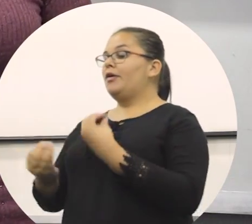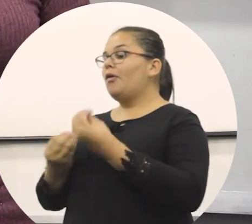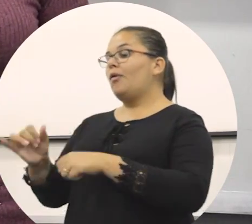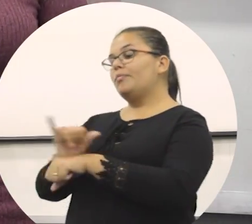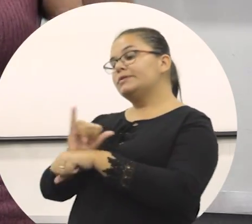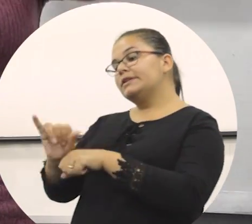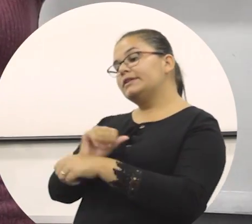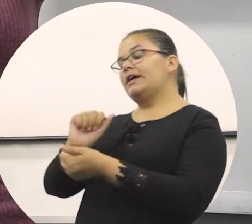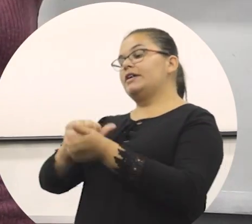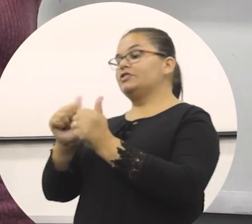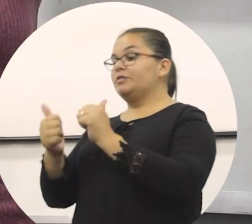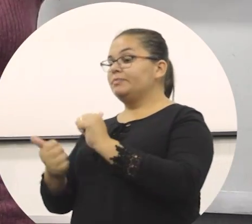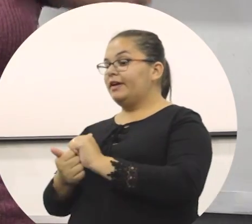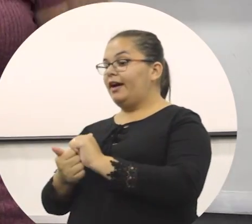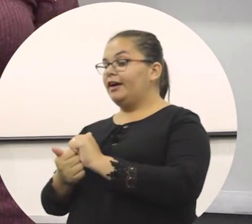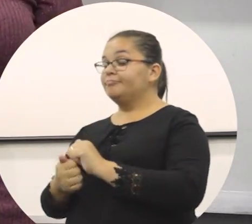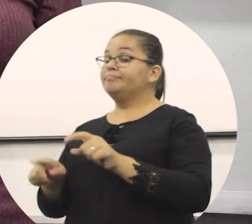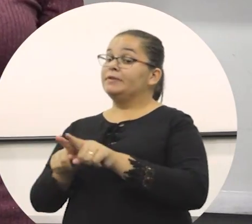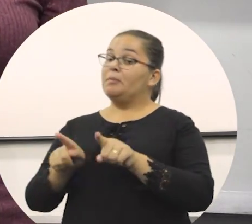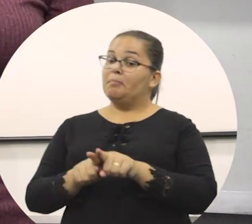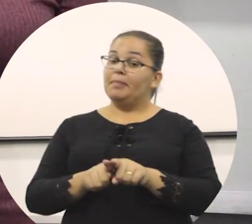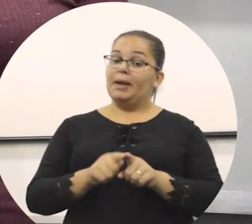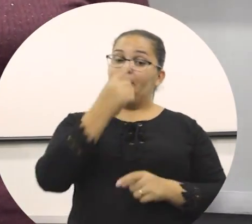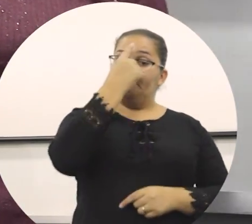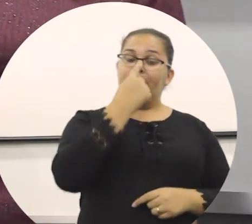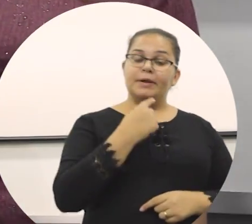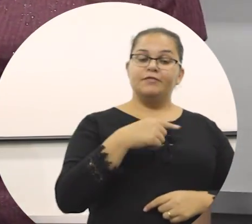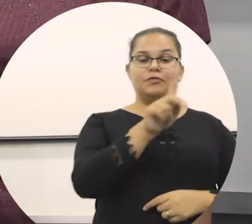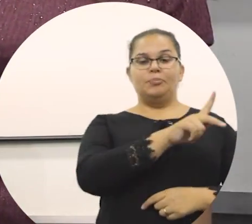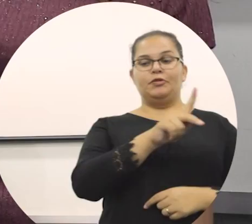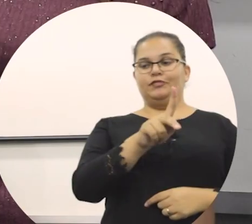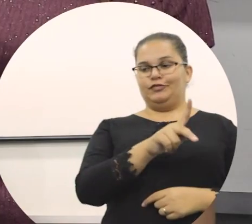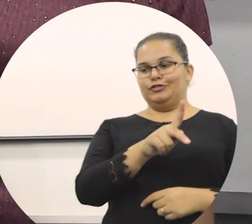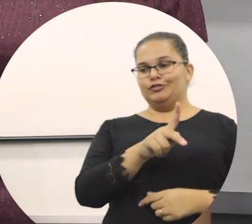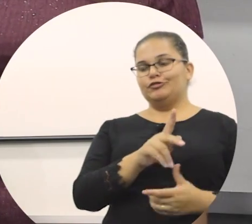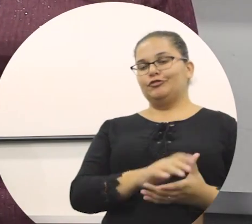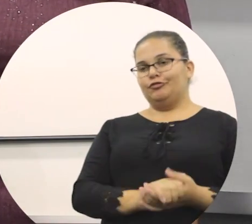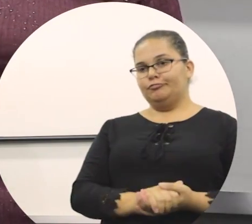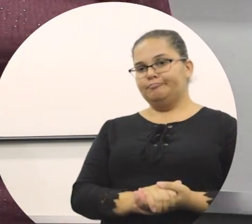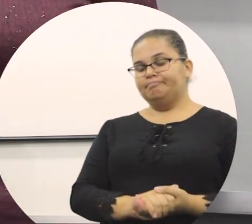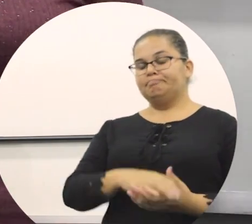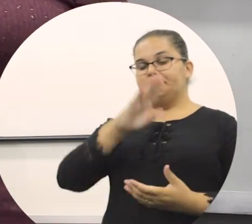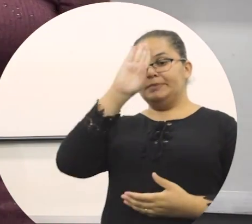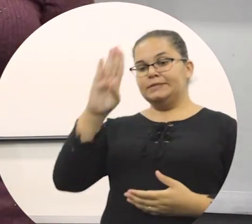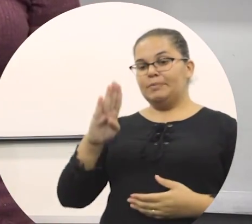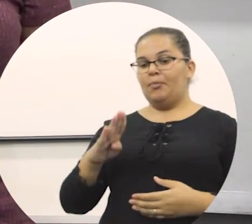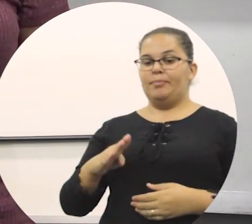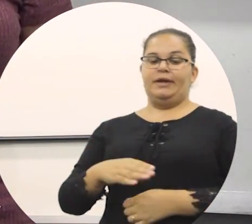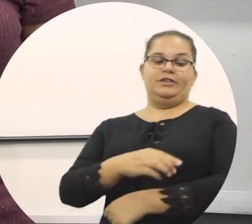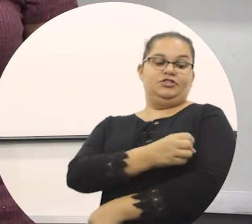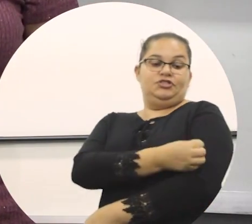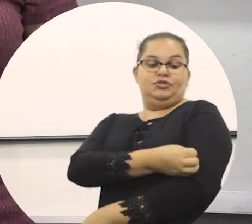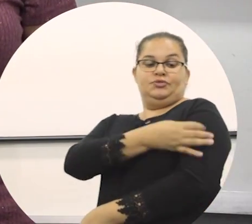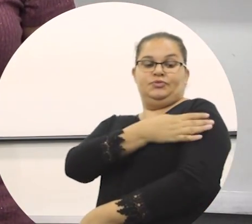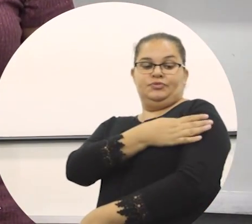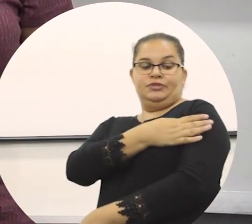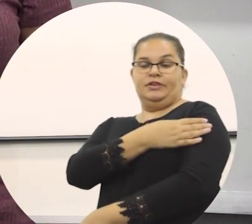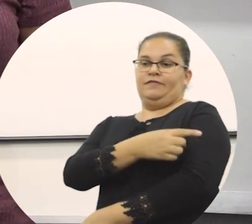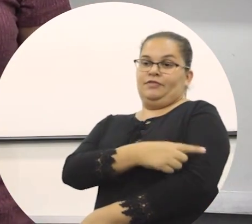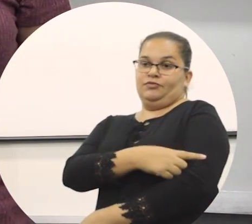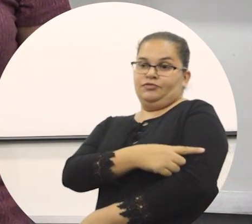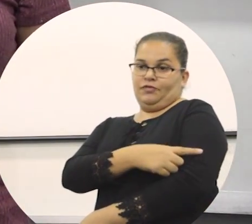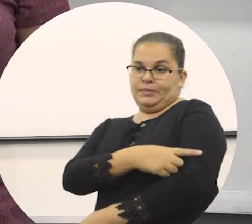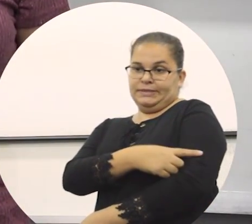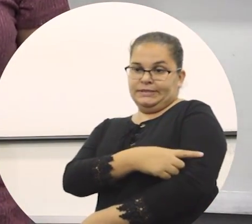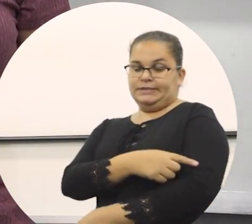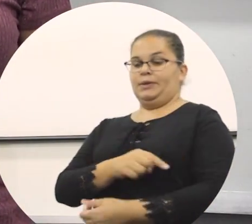educador, que isso tem um peso, né? Principalmente no ciclo inicial, ciclo de alfabetização. Então colocamos de um modo